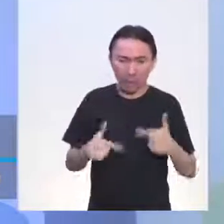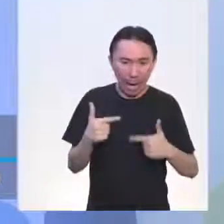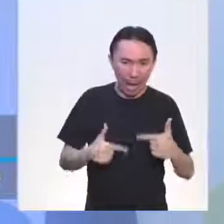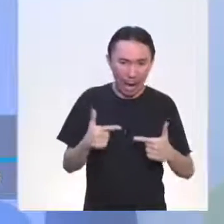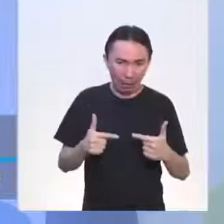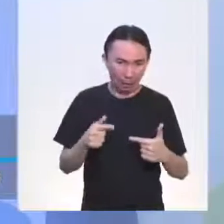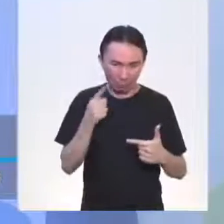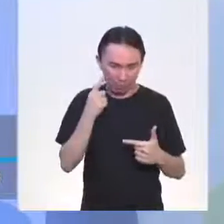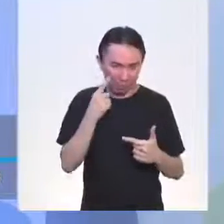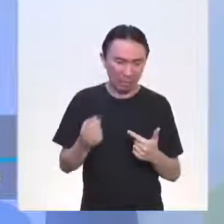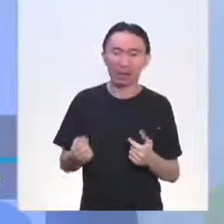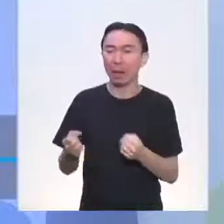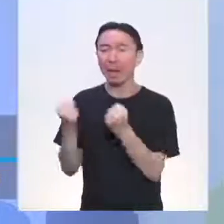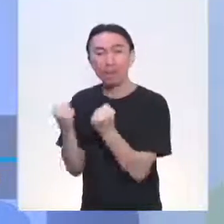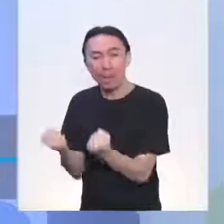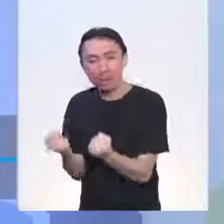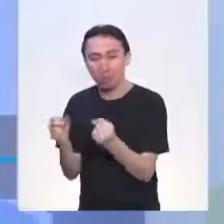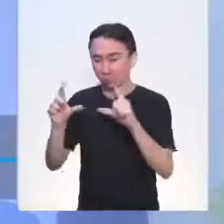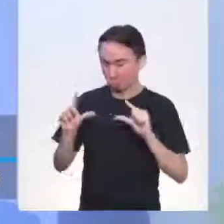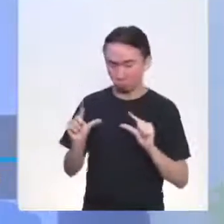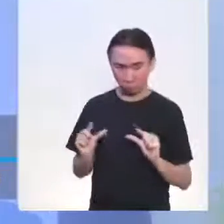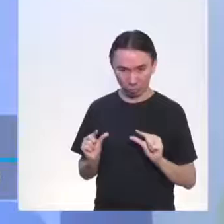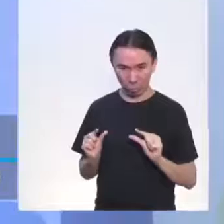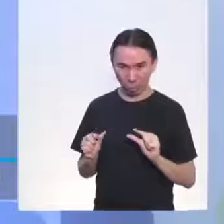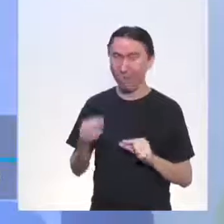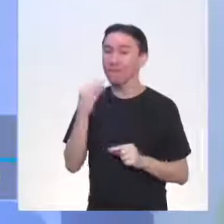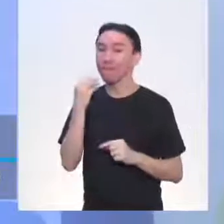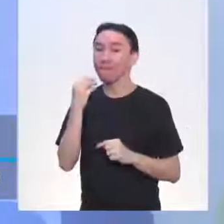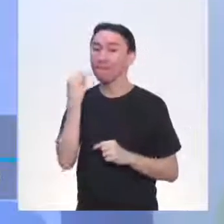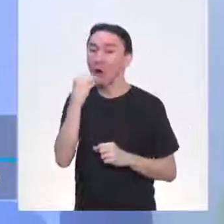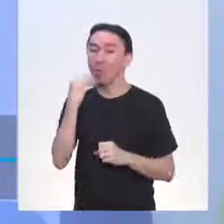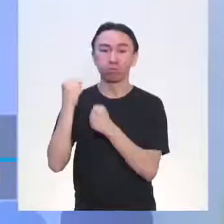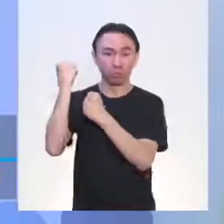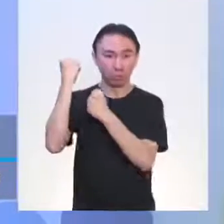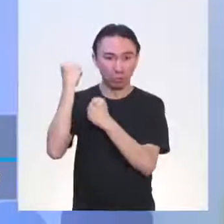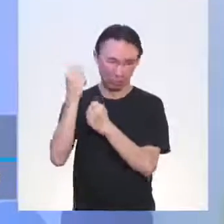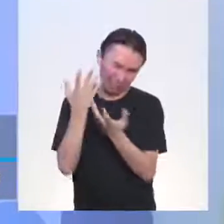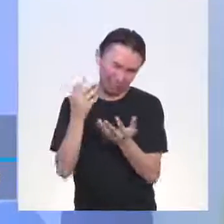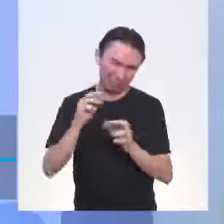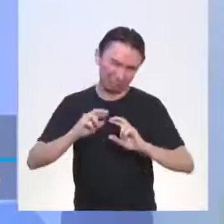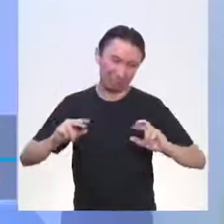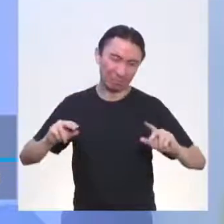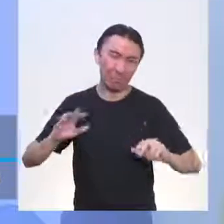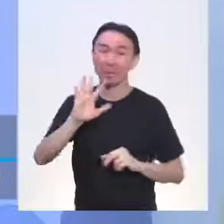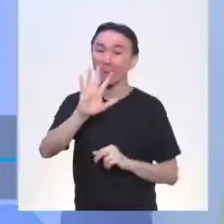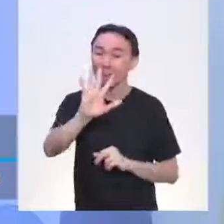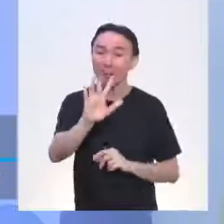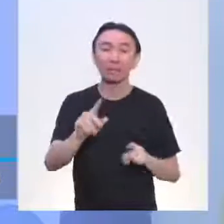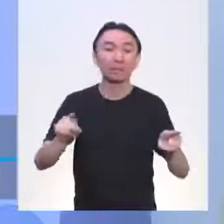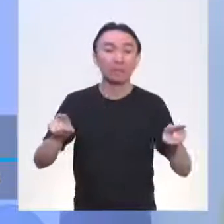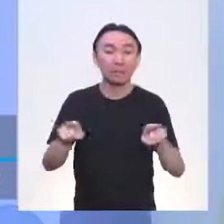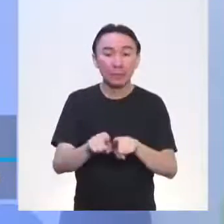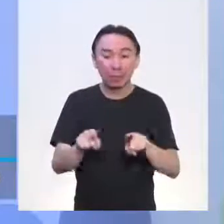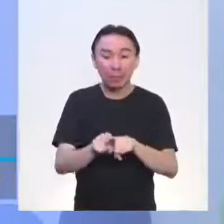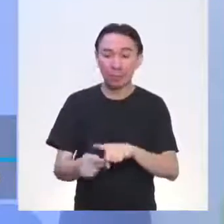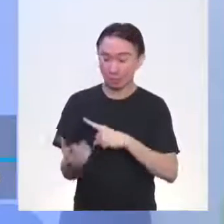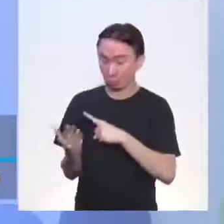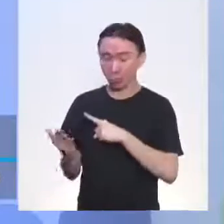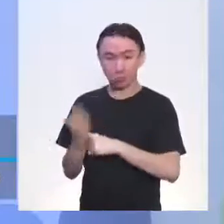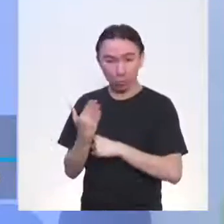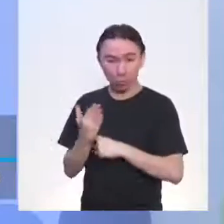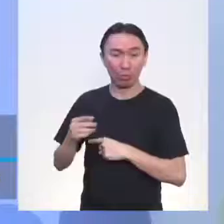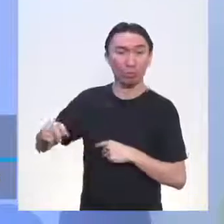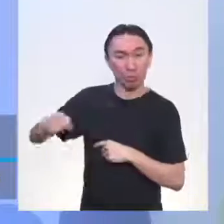diminuir a carga, aproveitar melhor a força e tudo mais, mas também serviu para o nosso